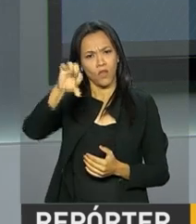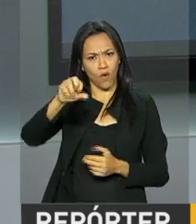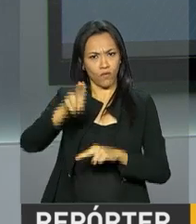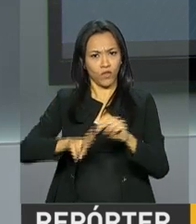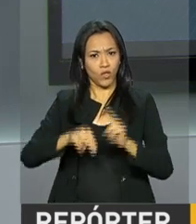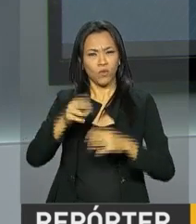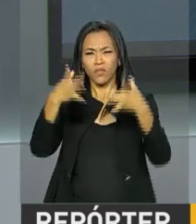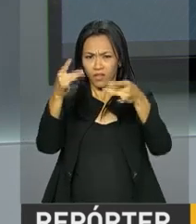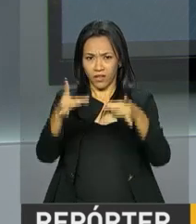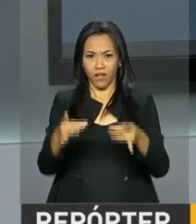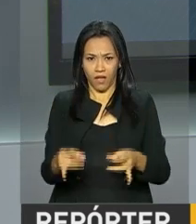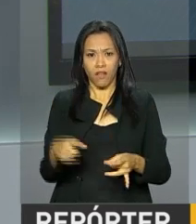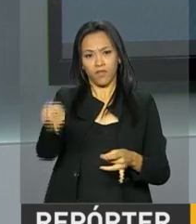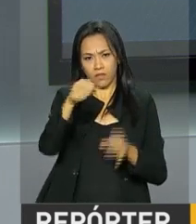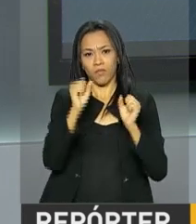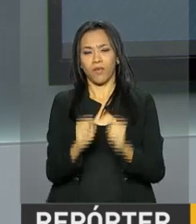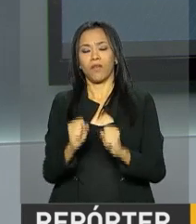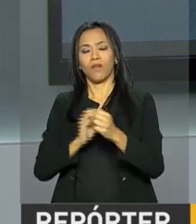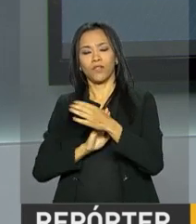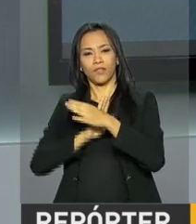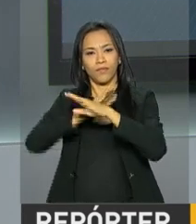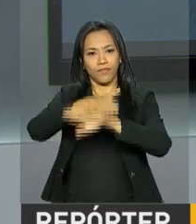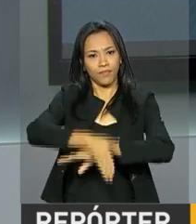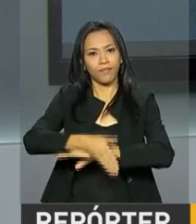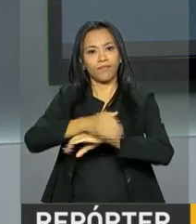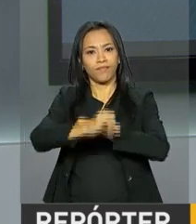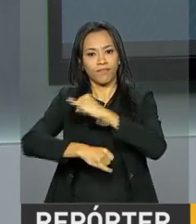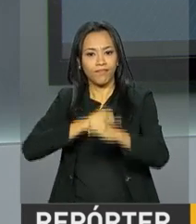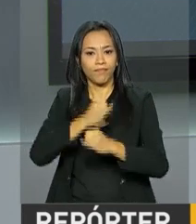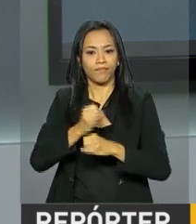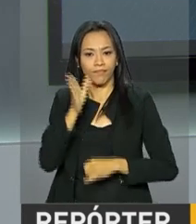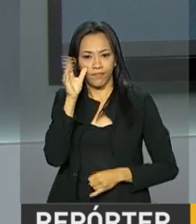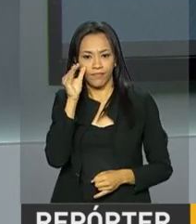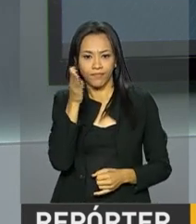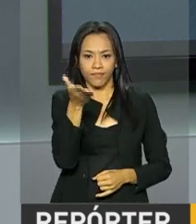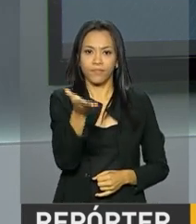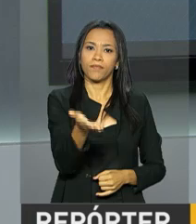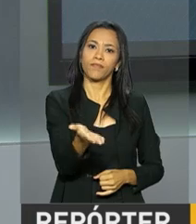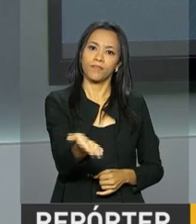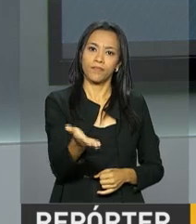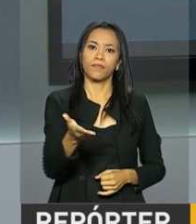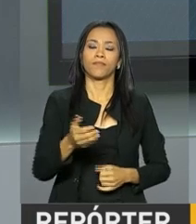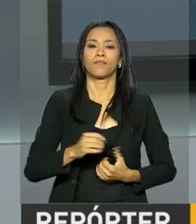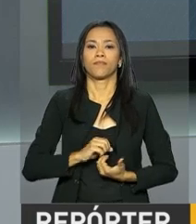todos os detalhes estão no site sizu pmc.gov.in